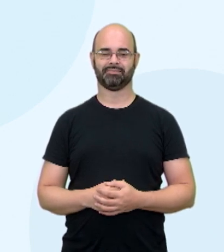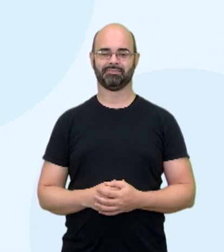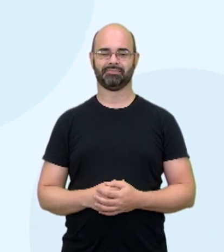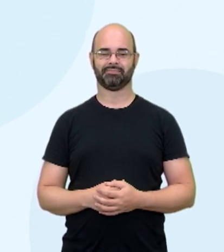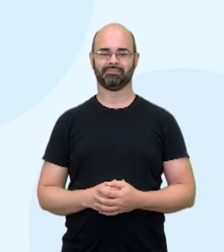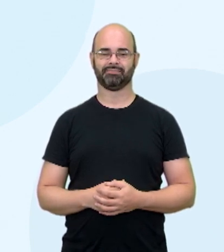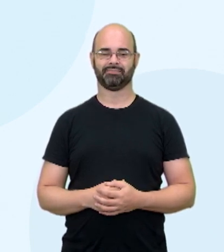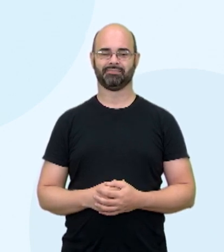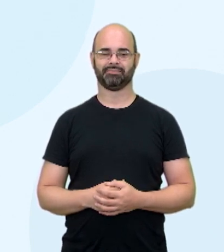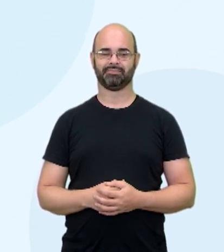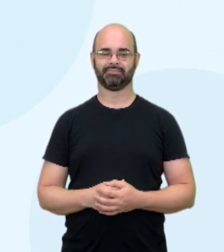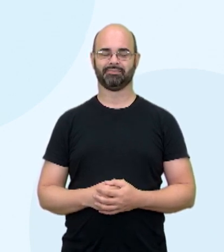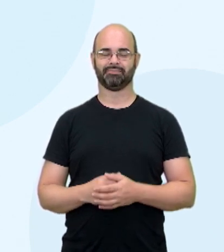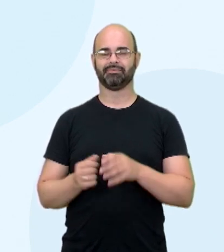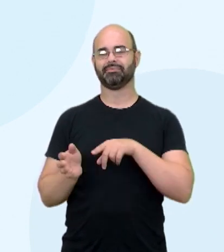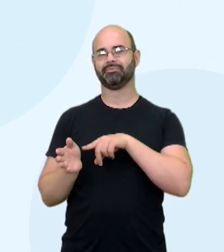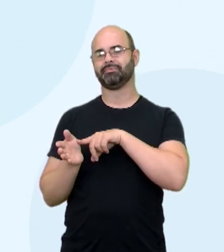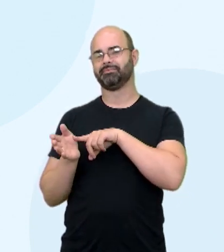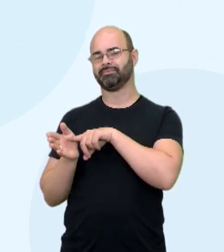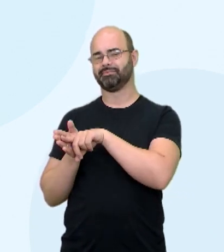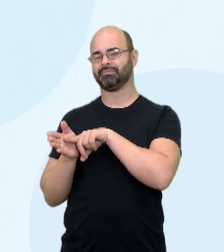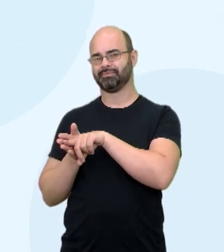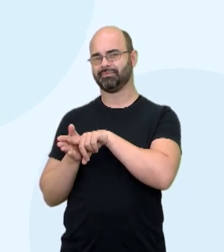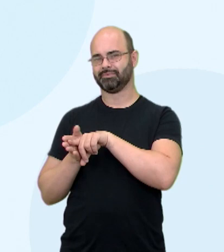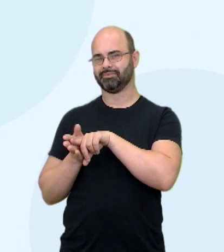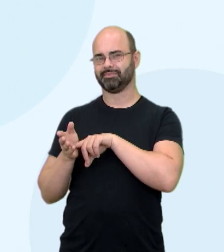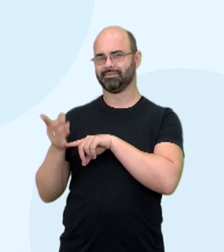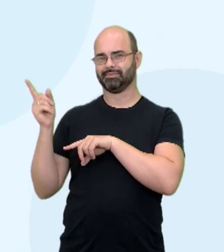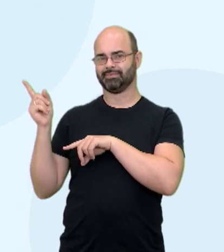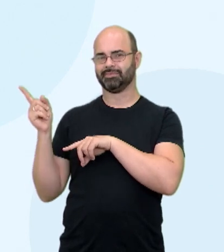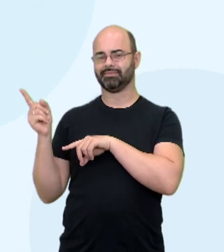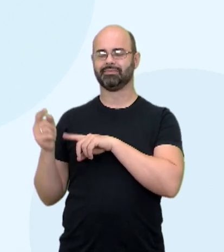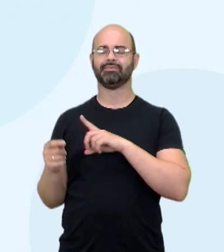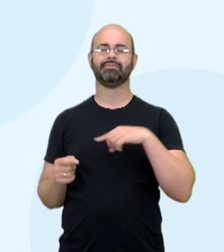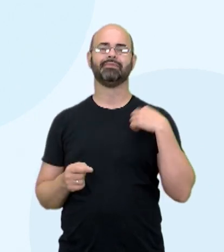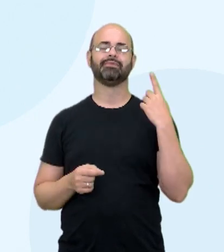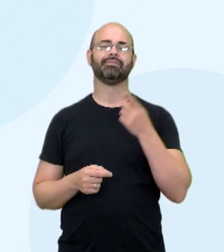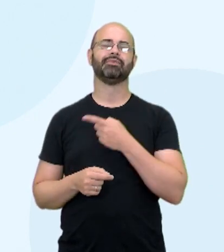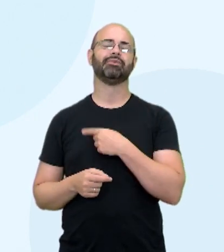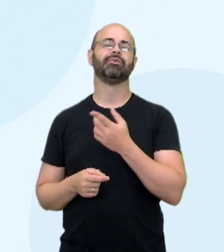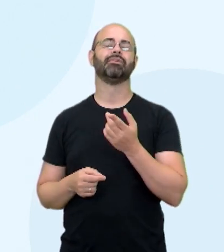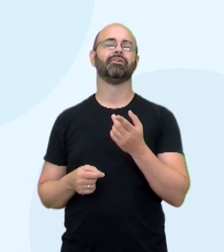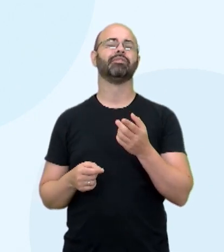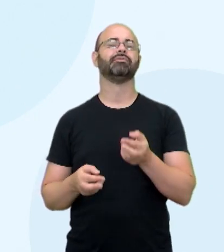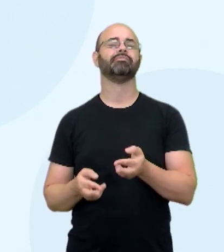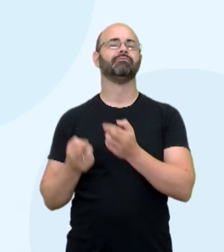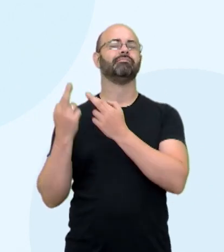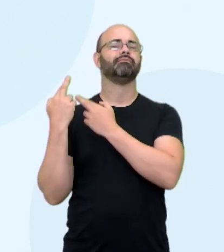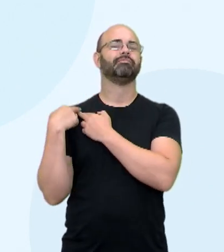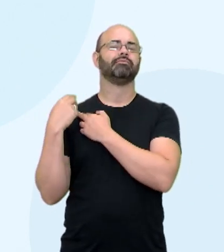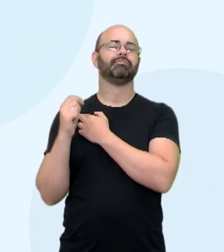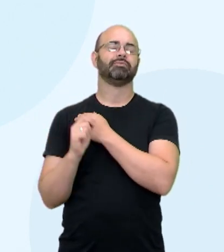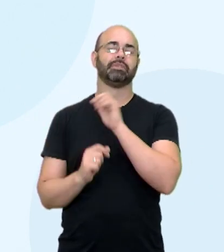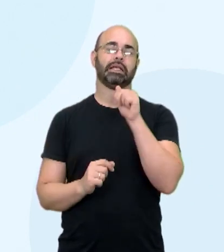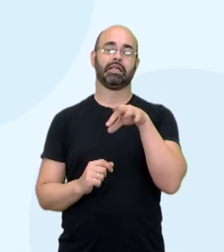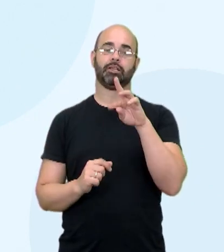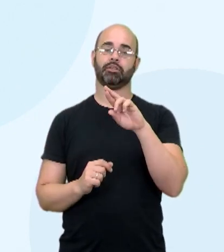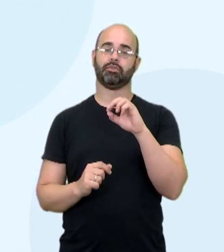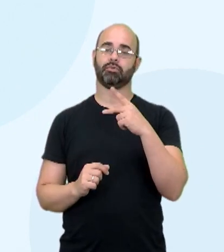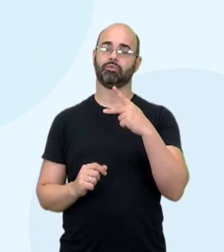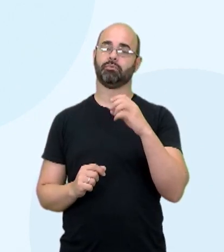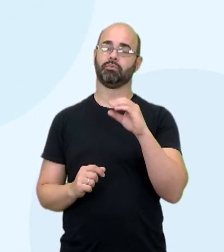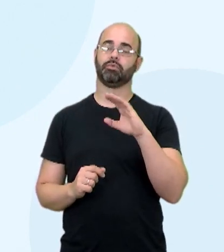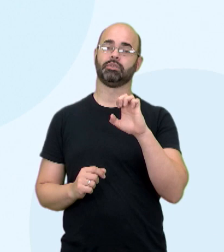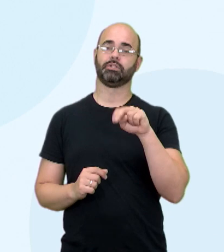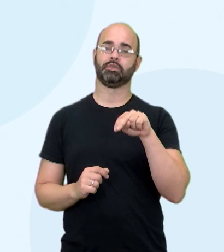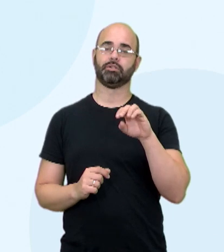aí sobre qual o nosso papel nessa relação aí no antropoceno, né? E eu trouxe, né,